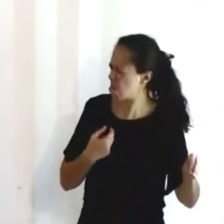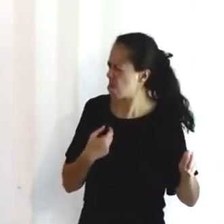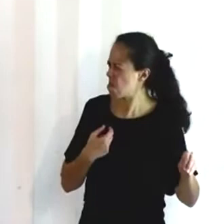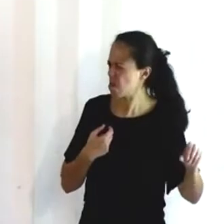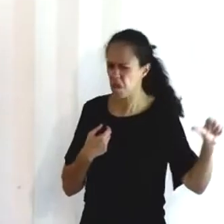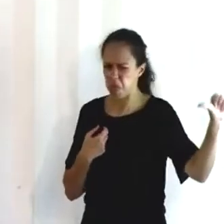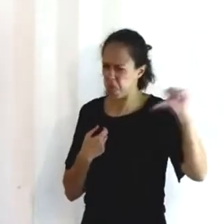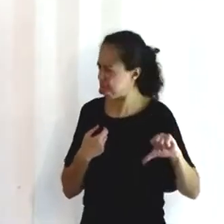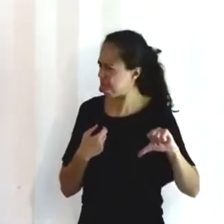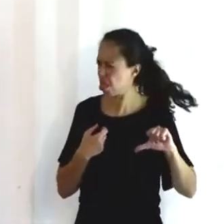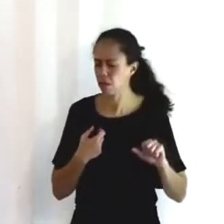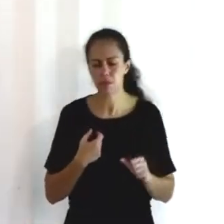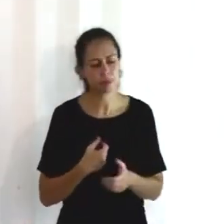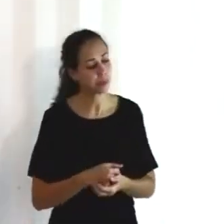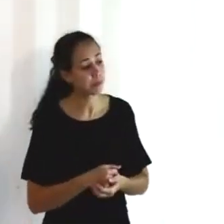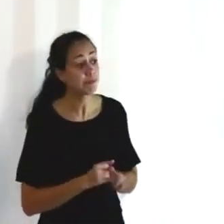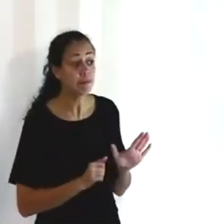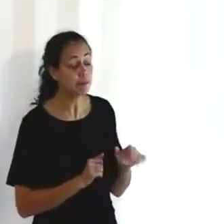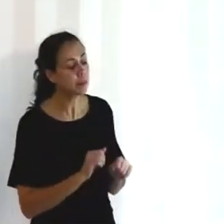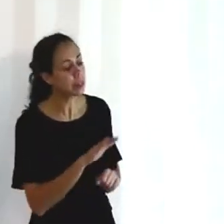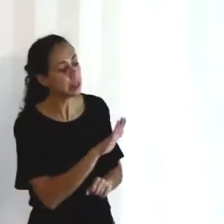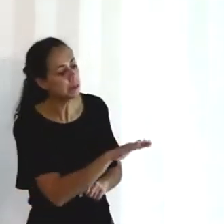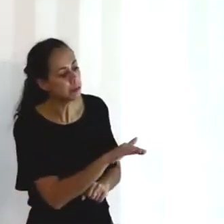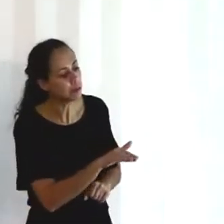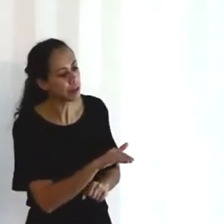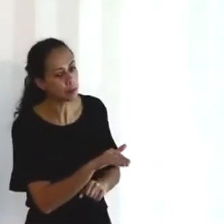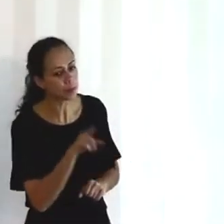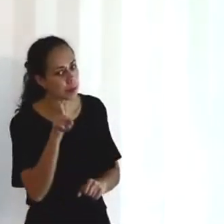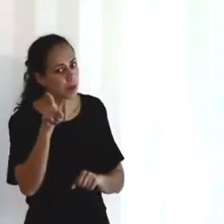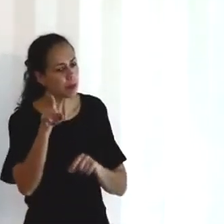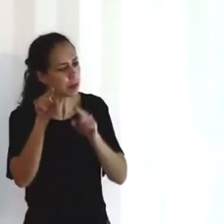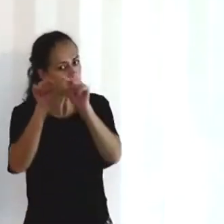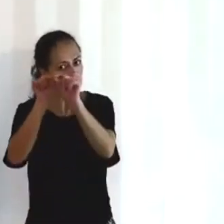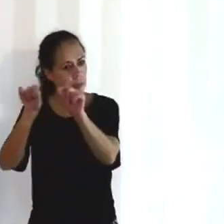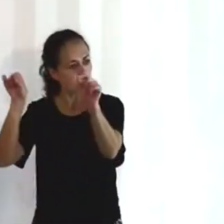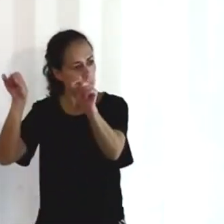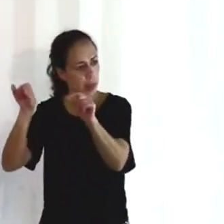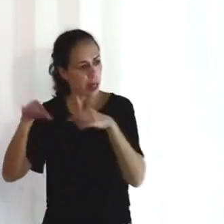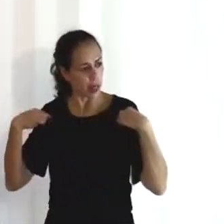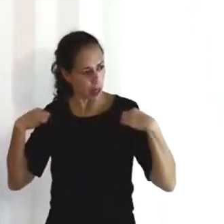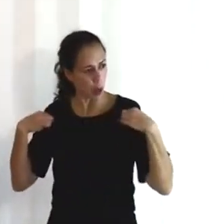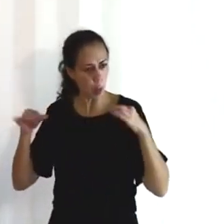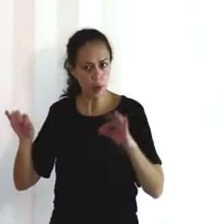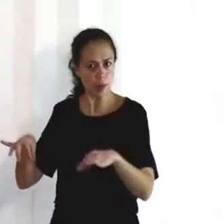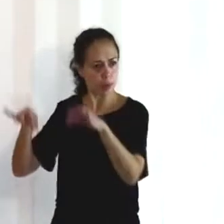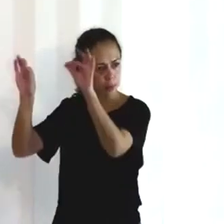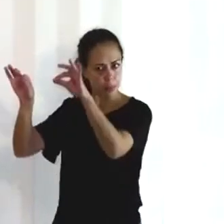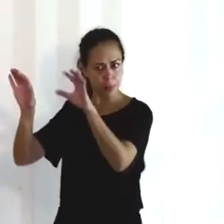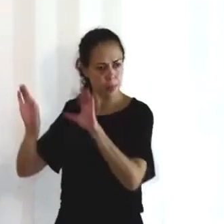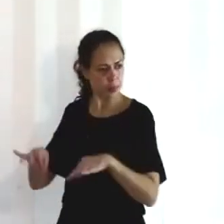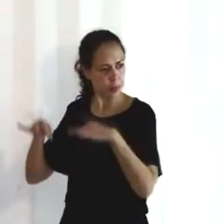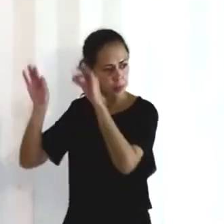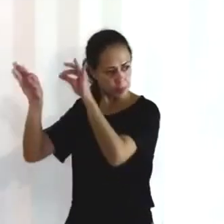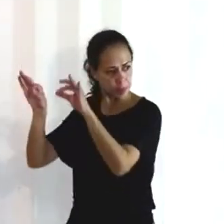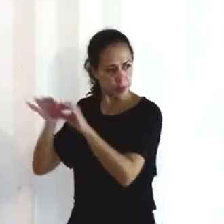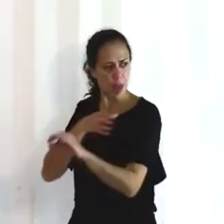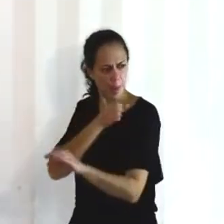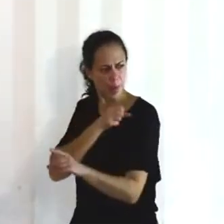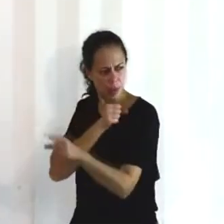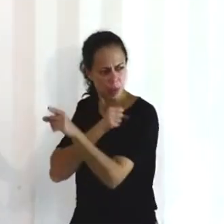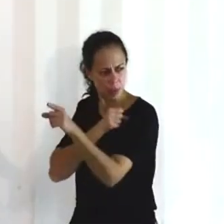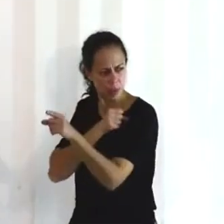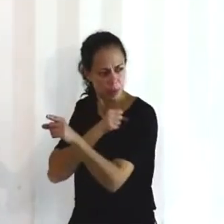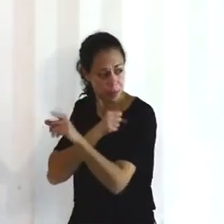branco? Estou. Então fique um pouquinho longe, fique aqui um pouco longe, e o papai vai lhe dar um balde